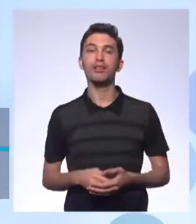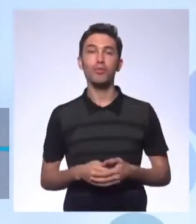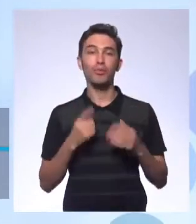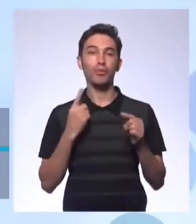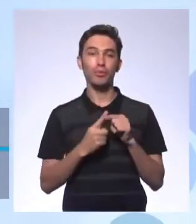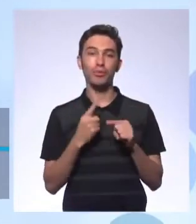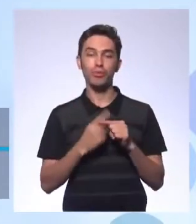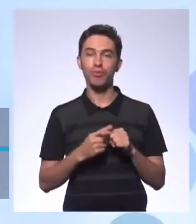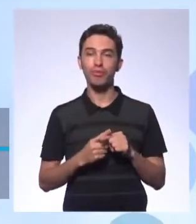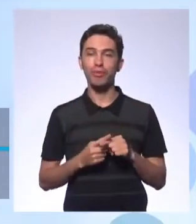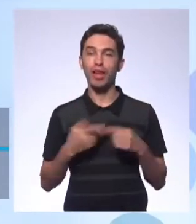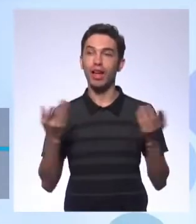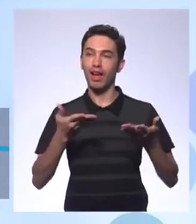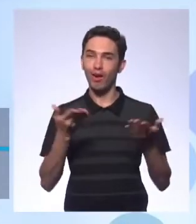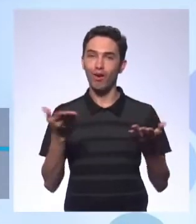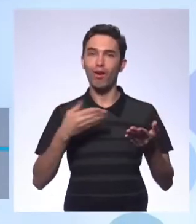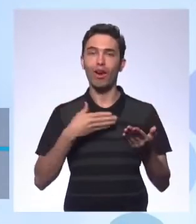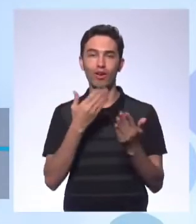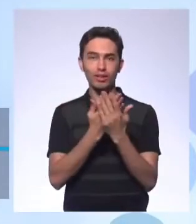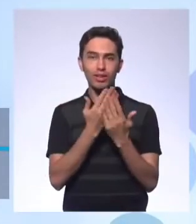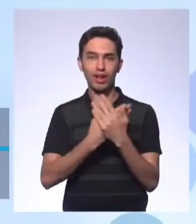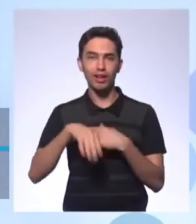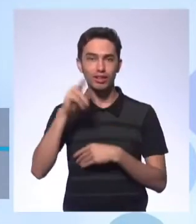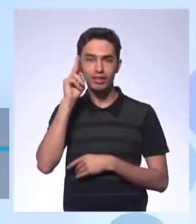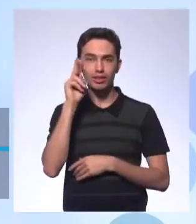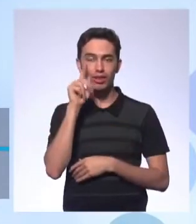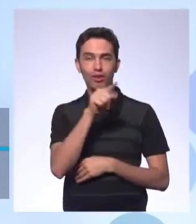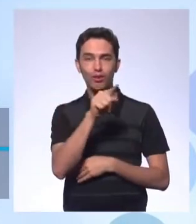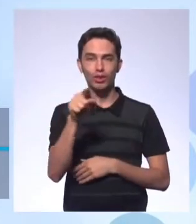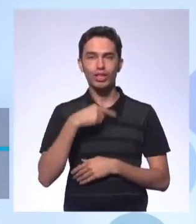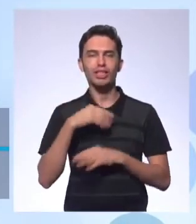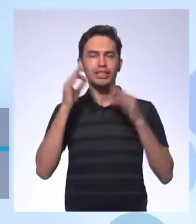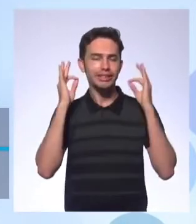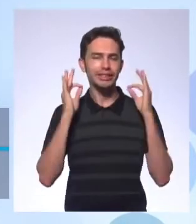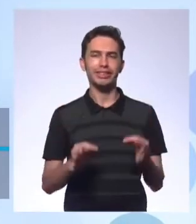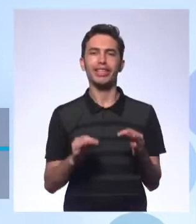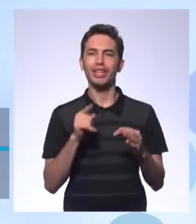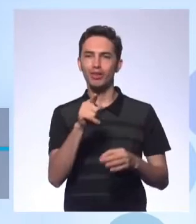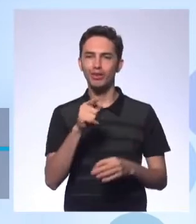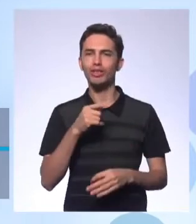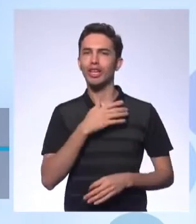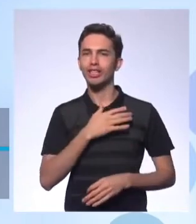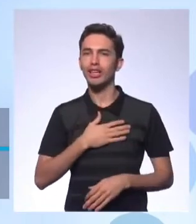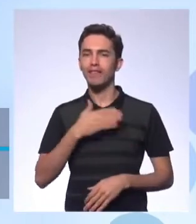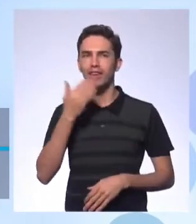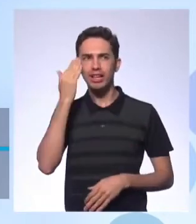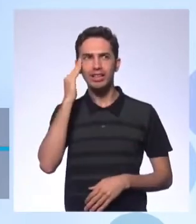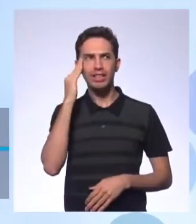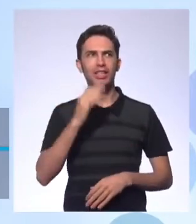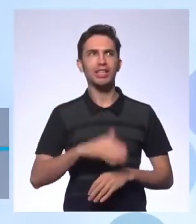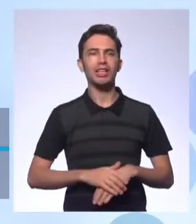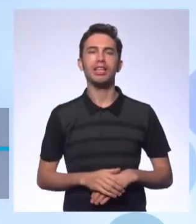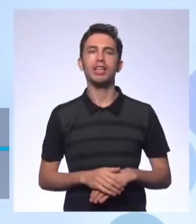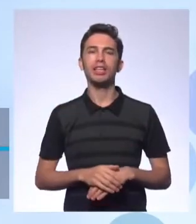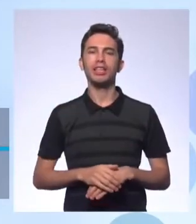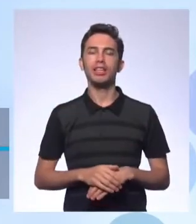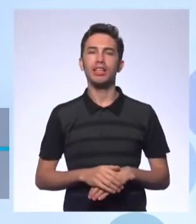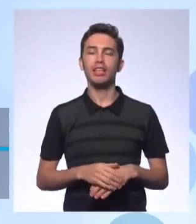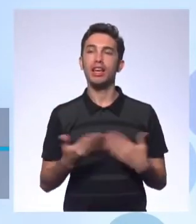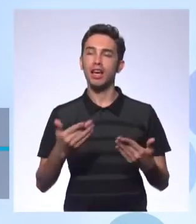porque com essas aulas de história, você com certeza terá as condições de se tornar aí um